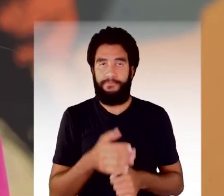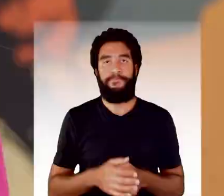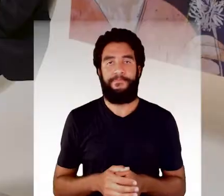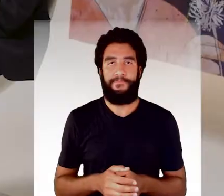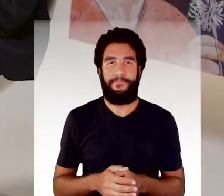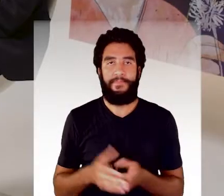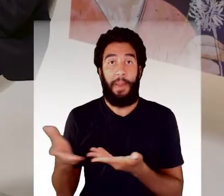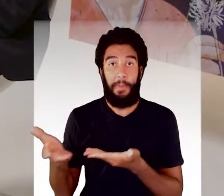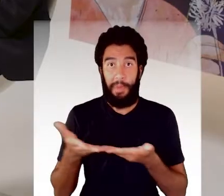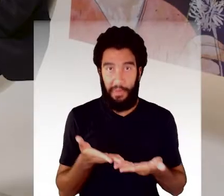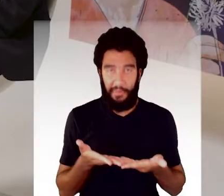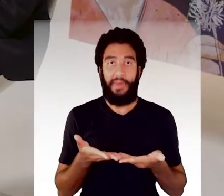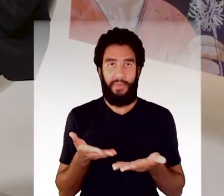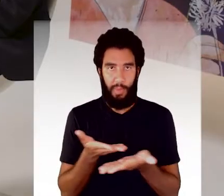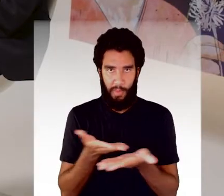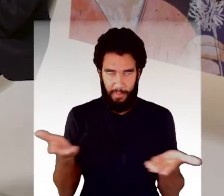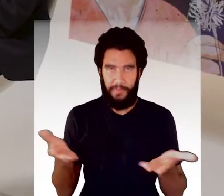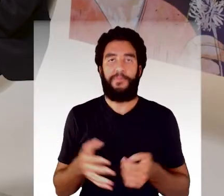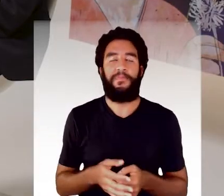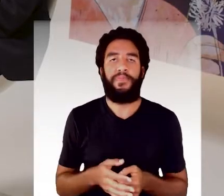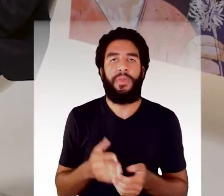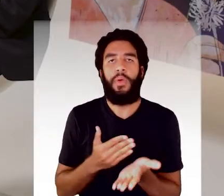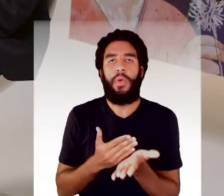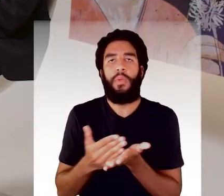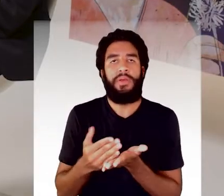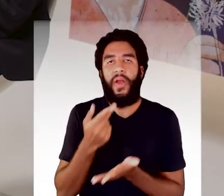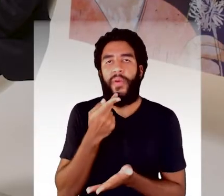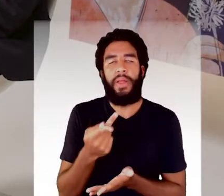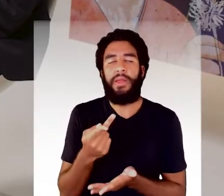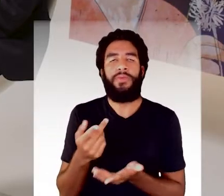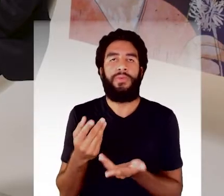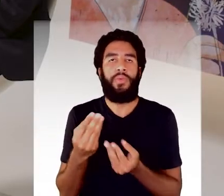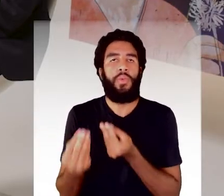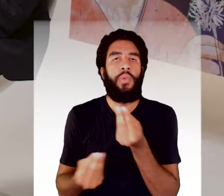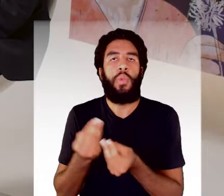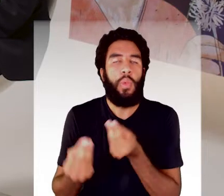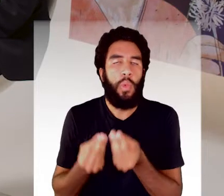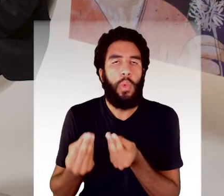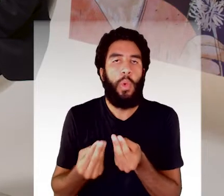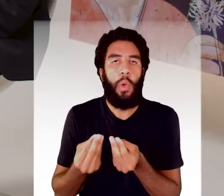Roberto Ruiz. Olá, doutor. Seja muito bem-vindo ao Estúdio do Trabalho Legal. E eu gostaria de começar falando